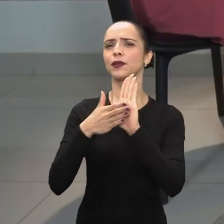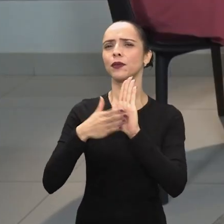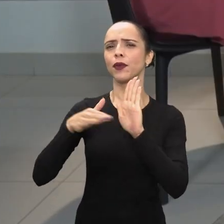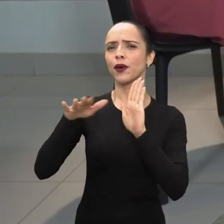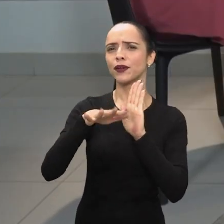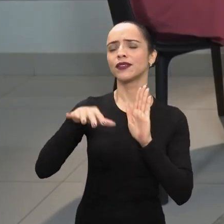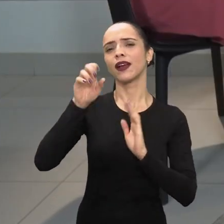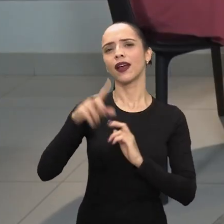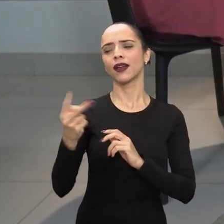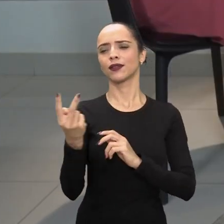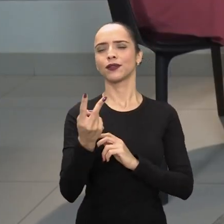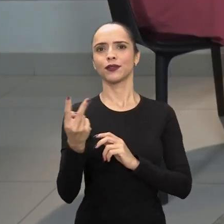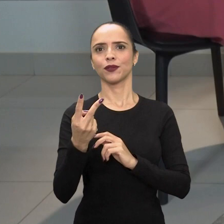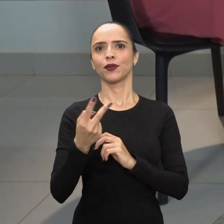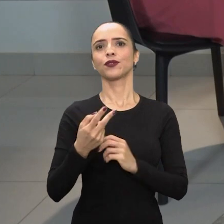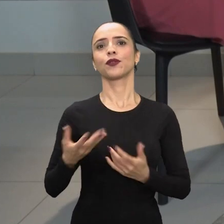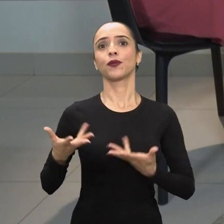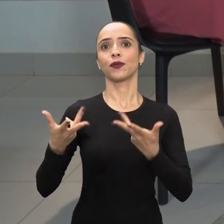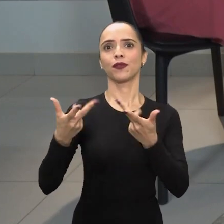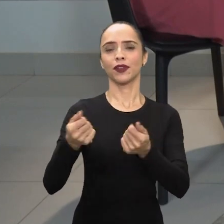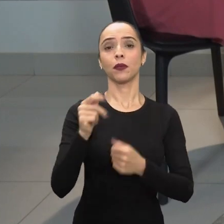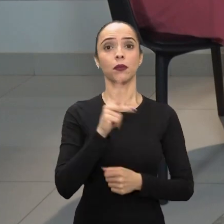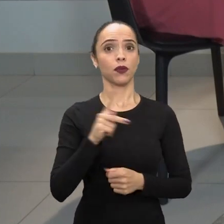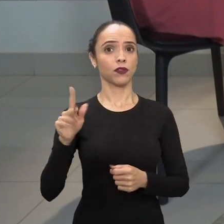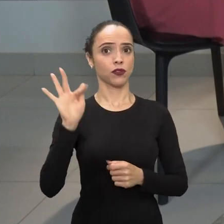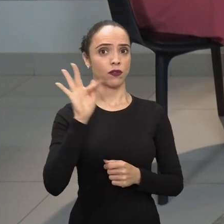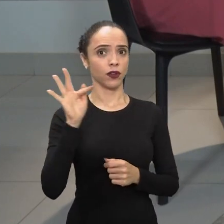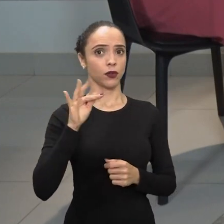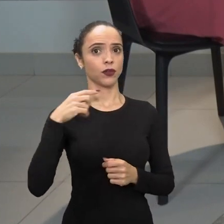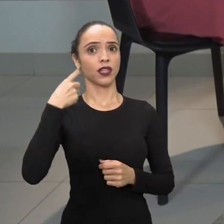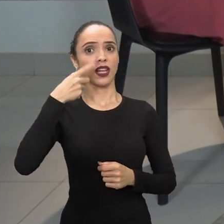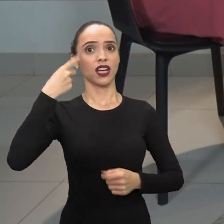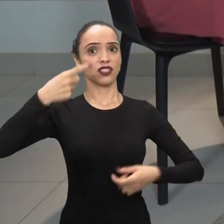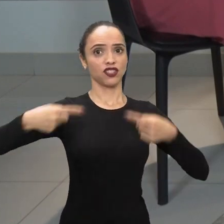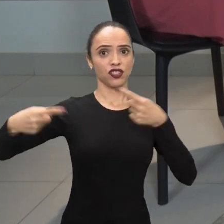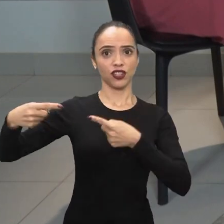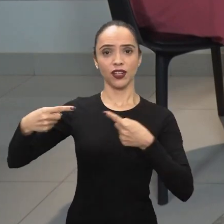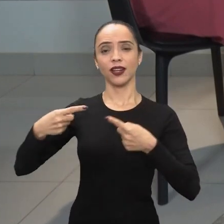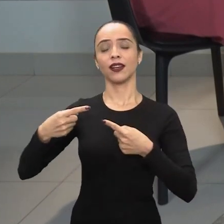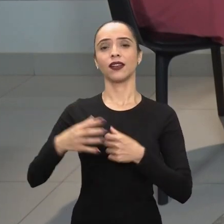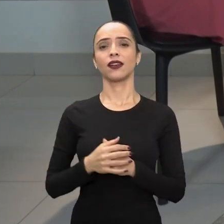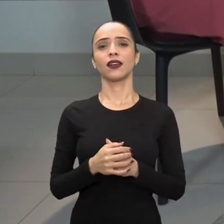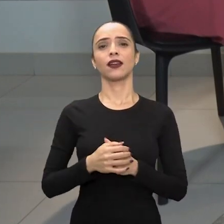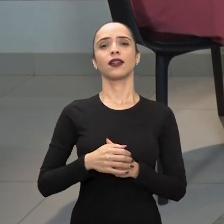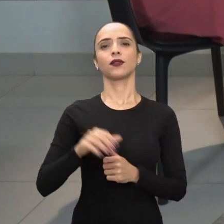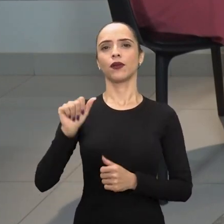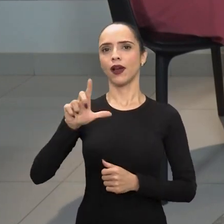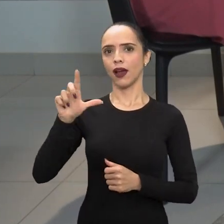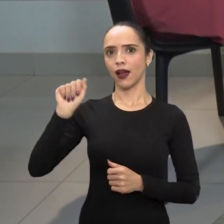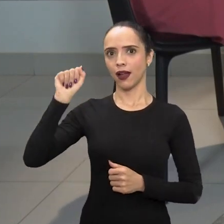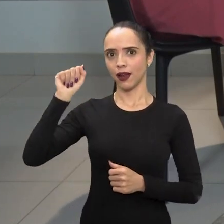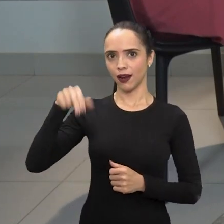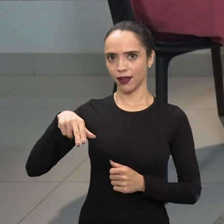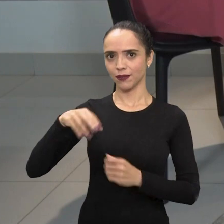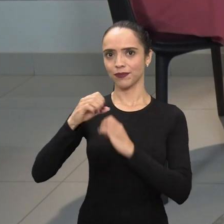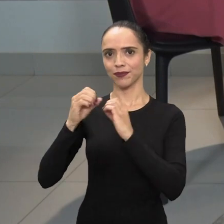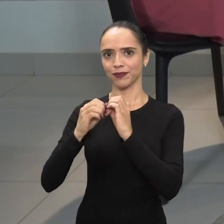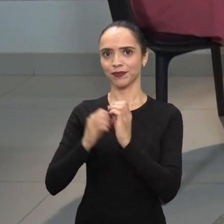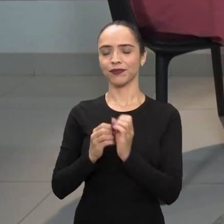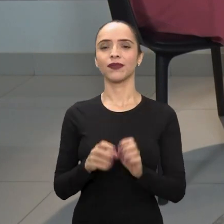são os nossos convidados de hoje o professor da faculdade de direito da UFG Campus Goiás